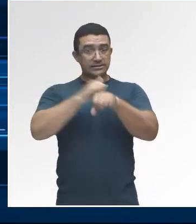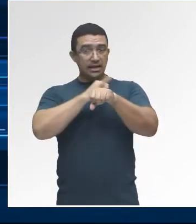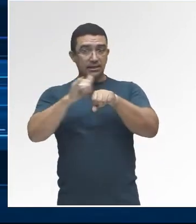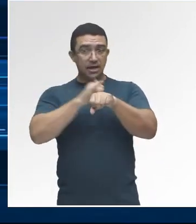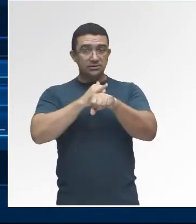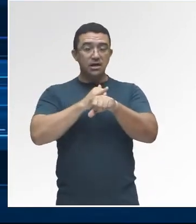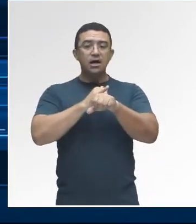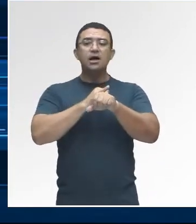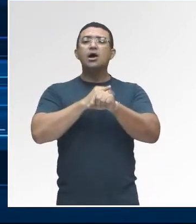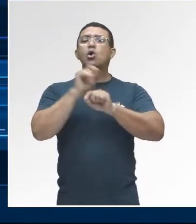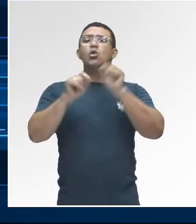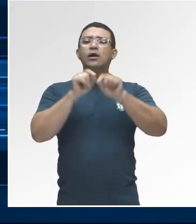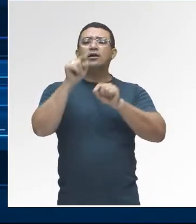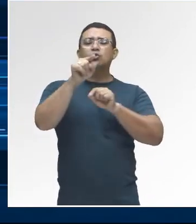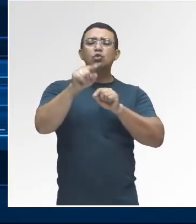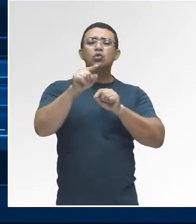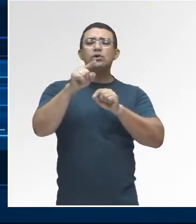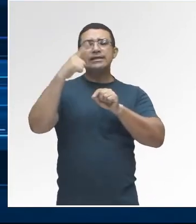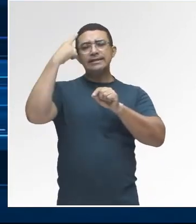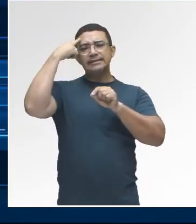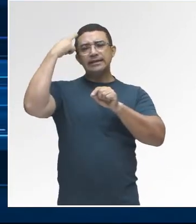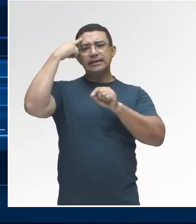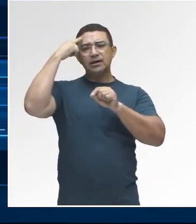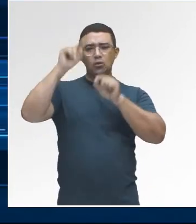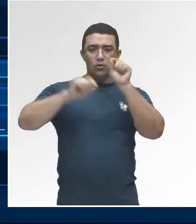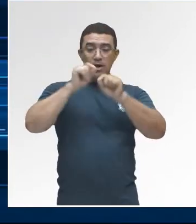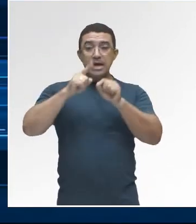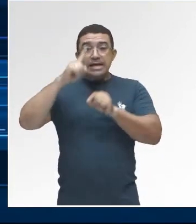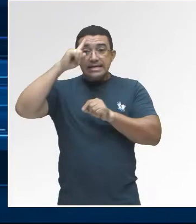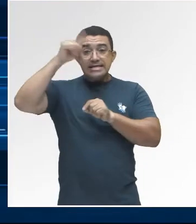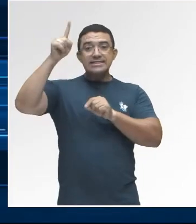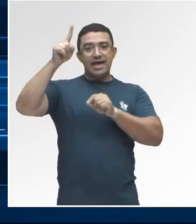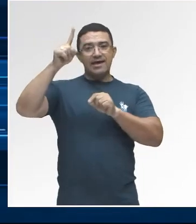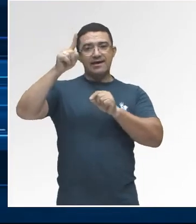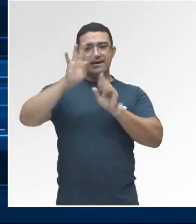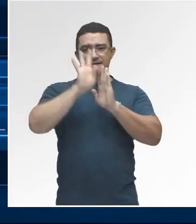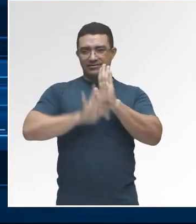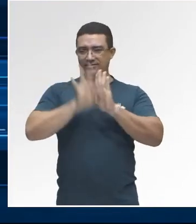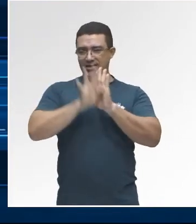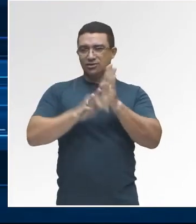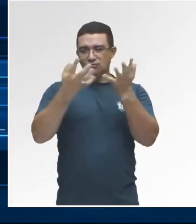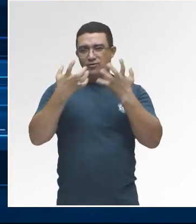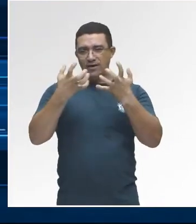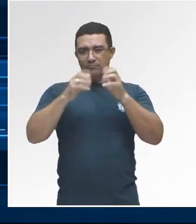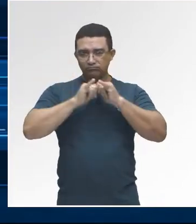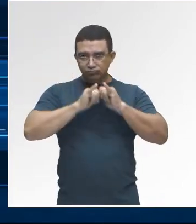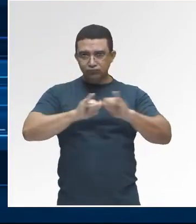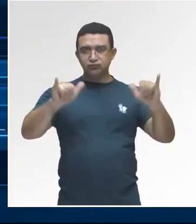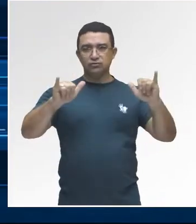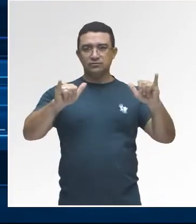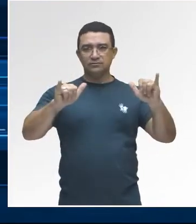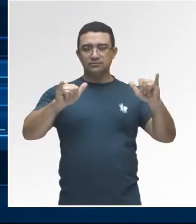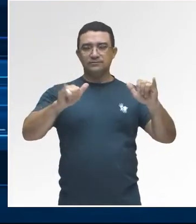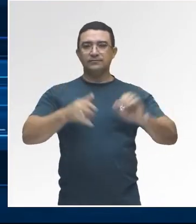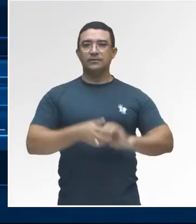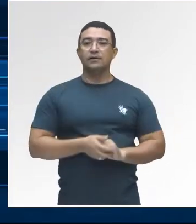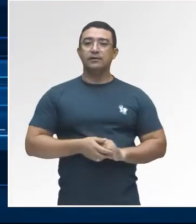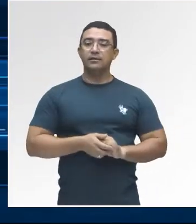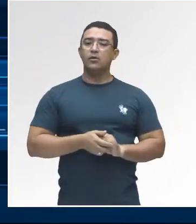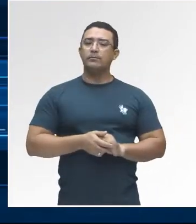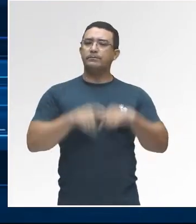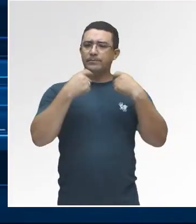você possa compreender o quê? A ideia que o texto quer passar. Então, você vai fazer o quê? Uma leitura